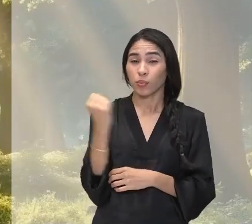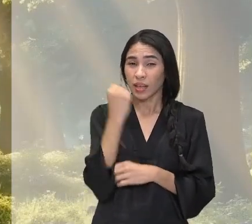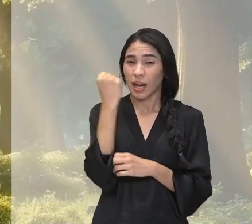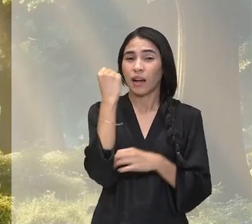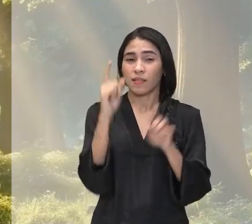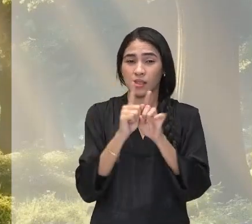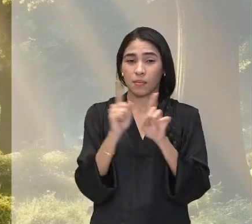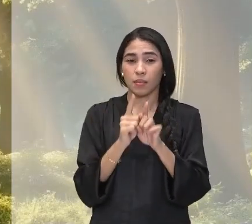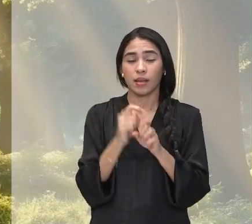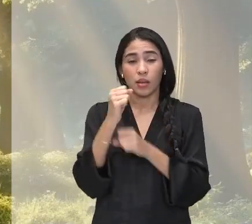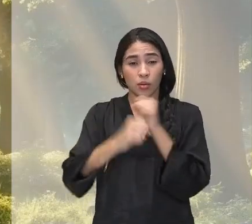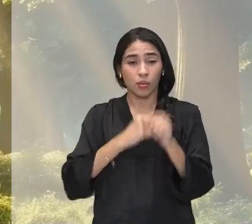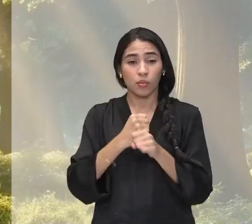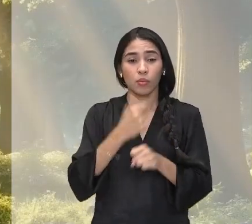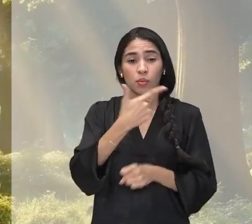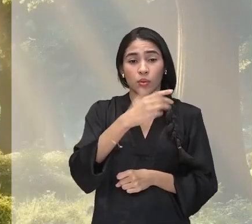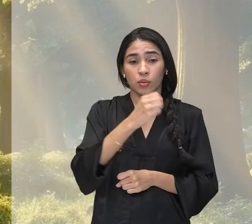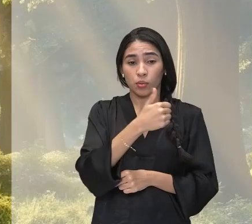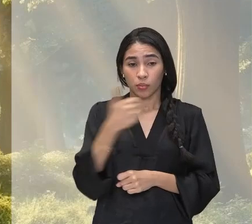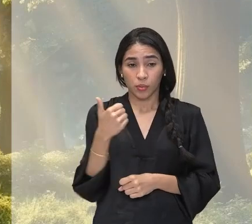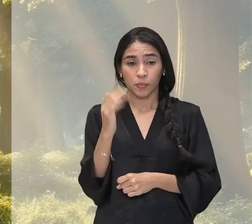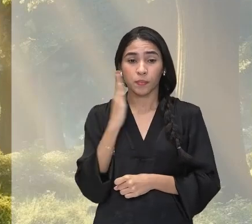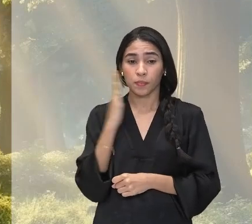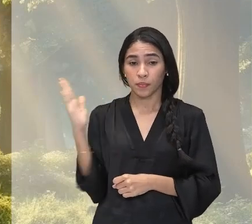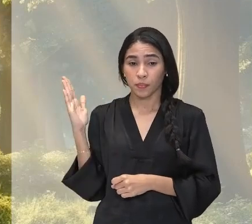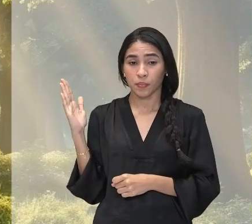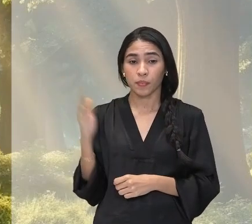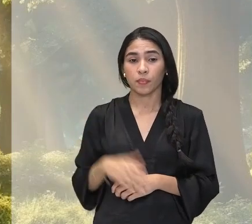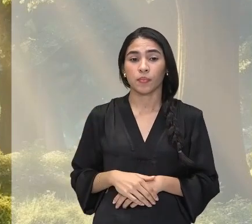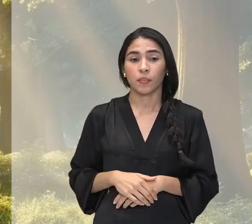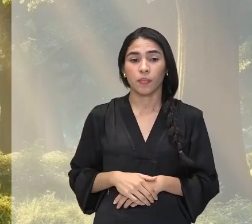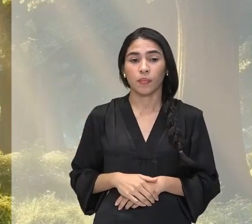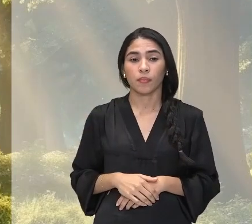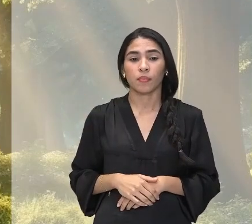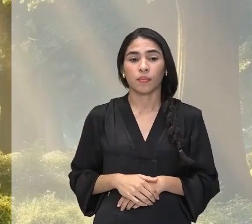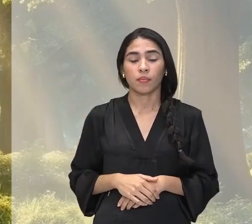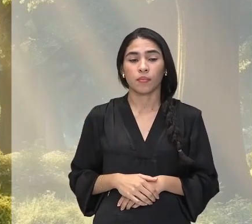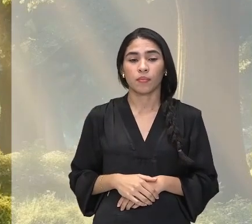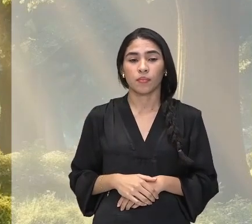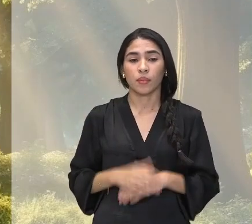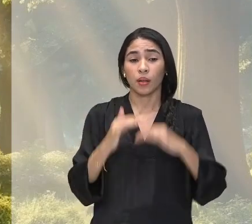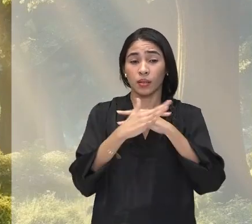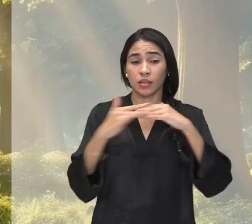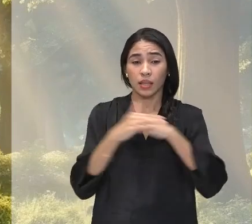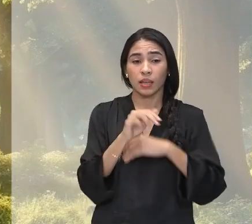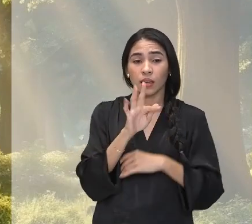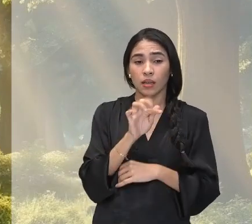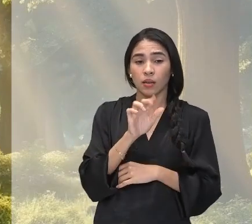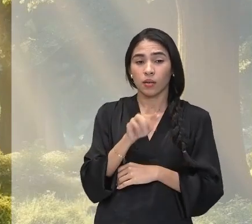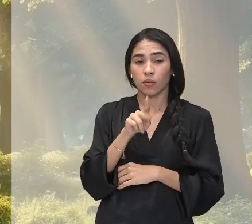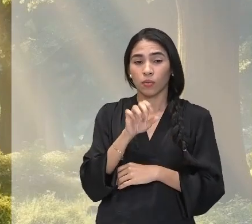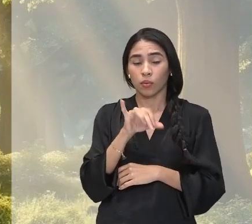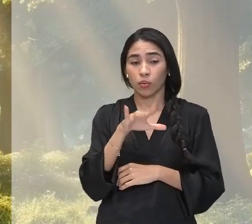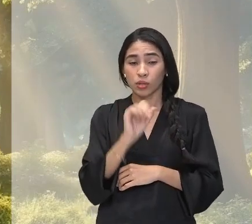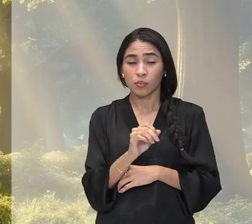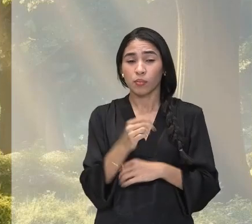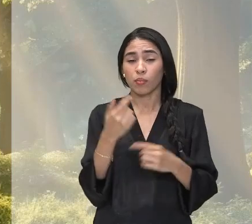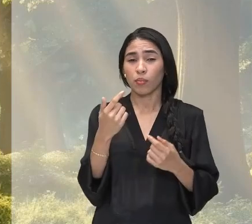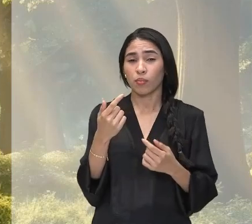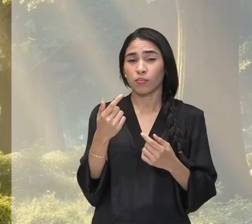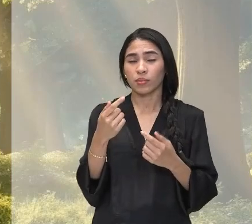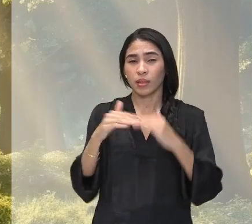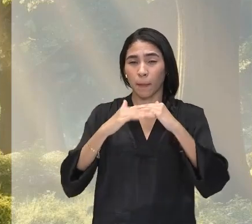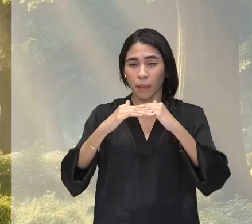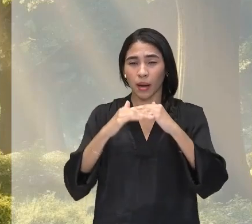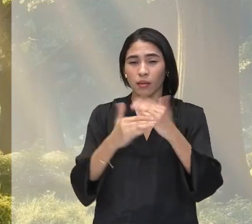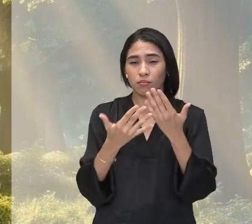em 2011, no Japão, na cidade de Fukushima, em decorrência do terremoto e do tsunami